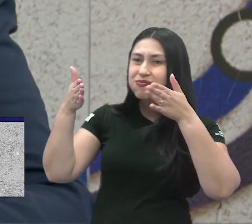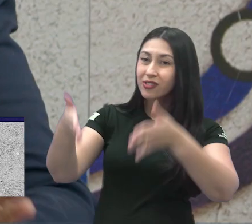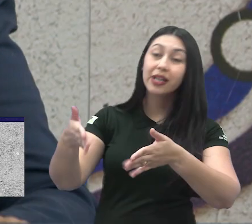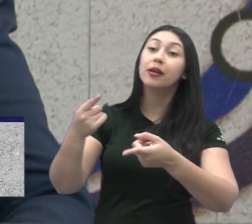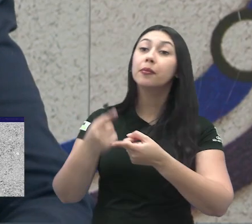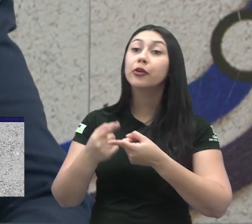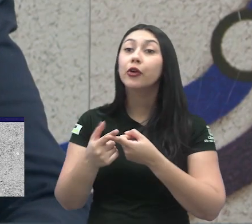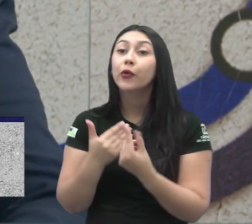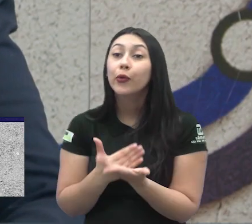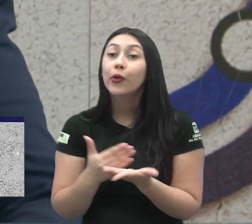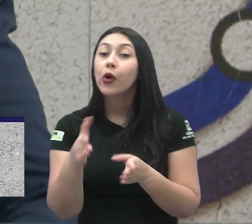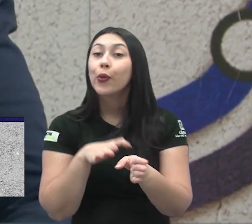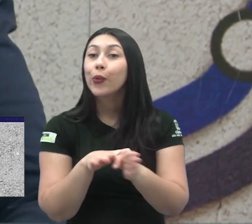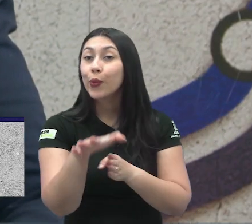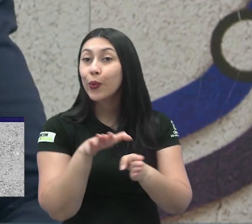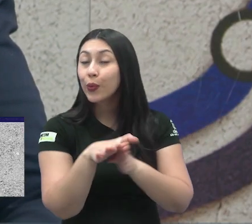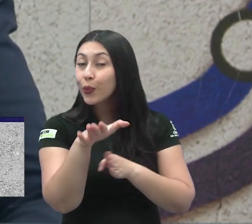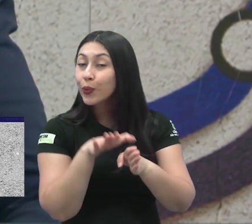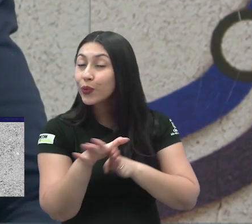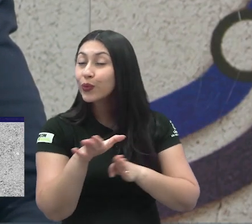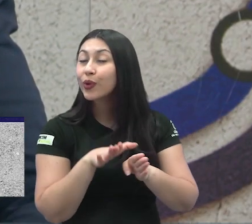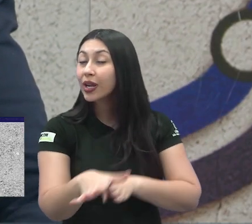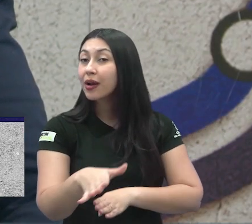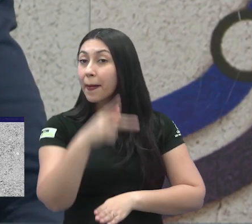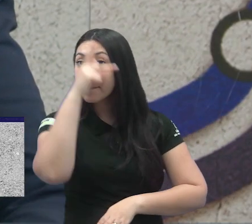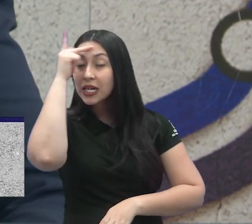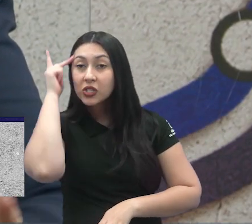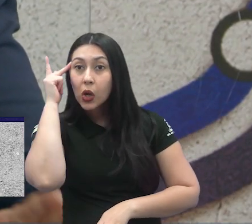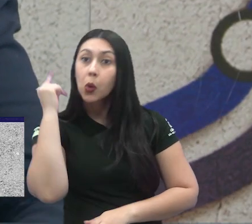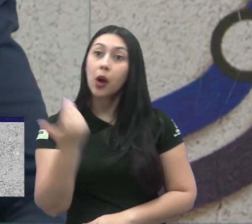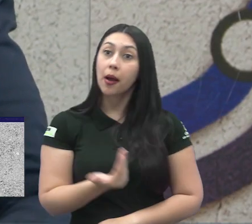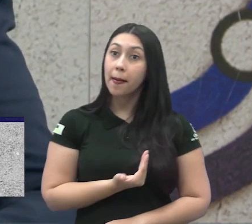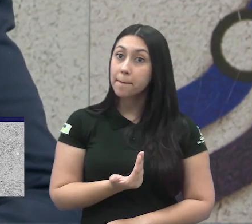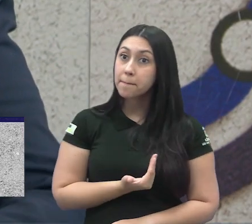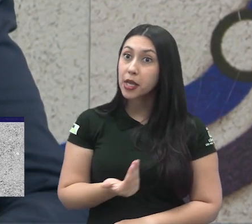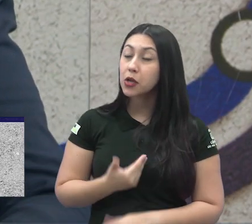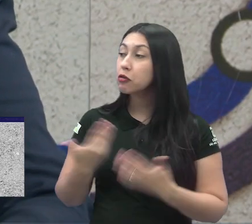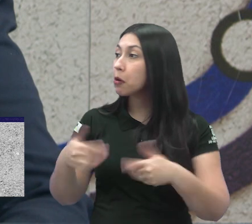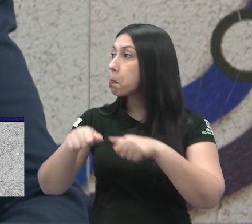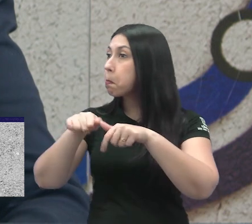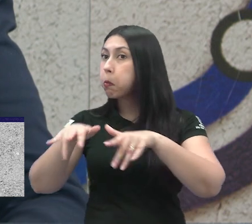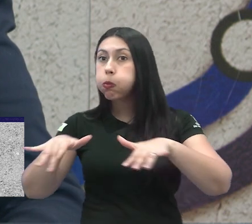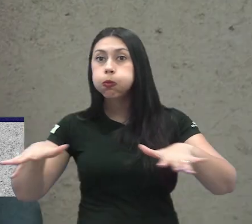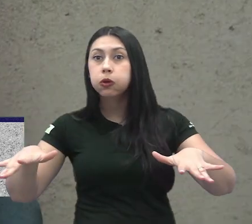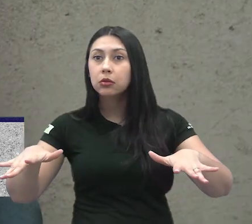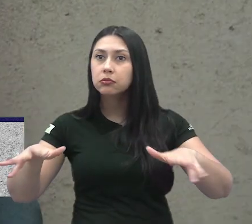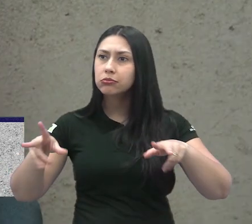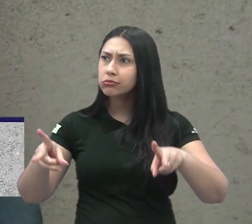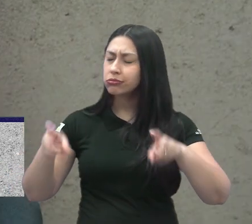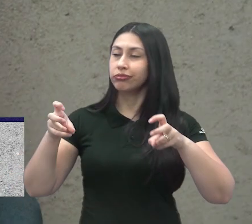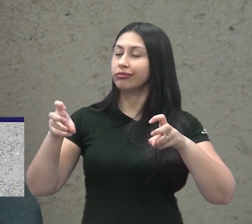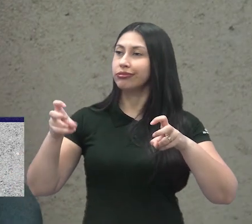eu comecei a prestar consultorias para outros conhecidos e foi se expandindo, de repente